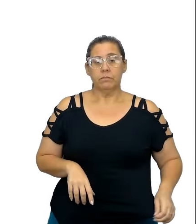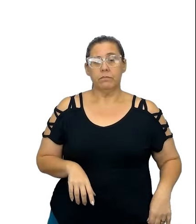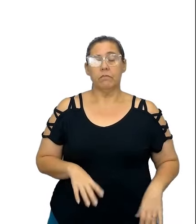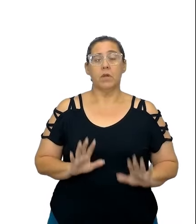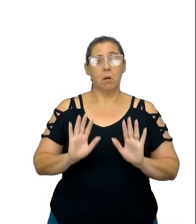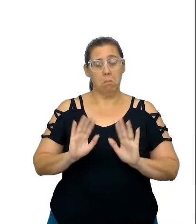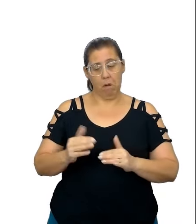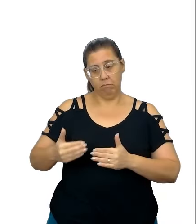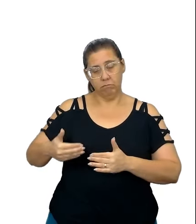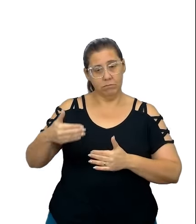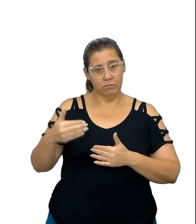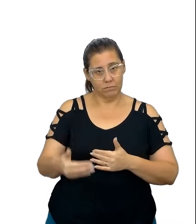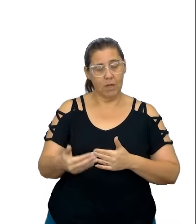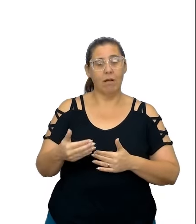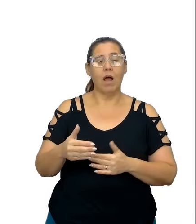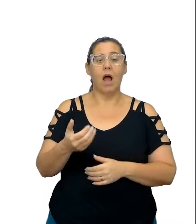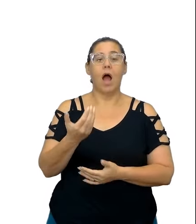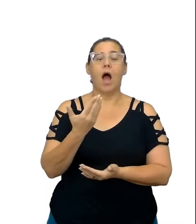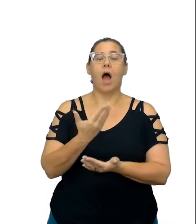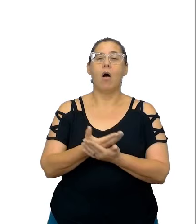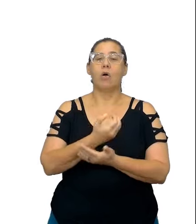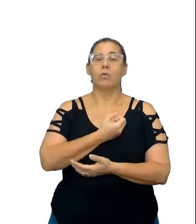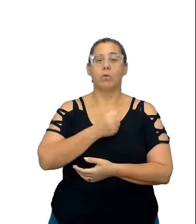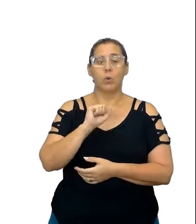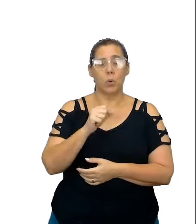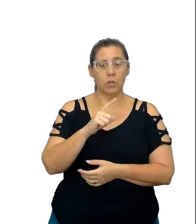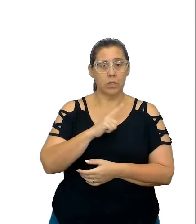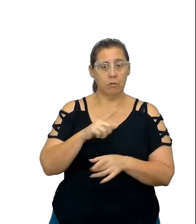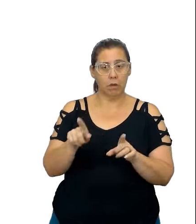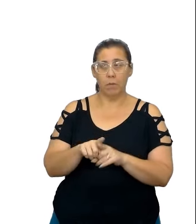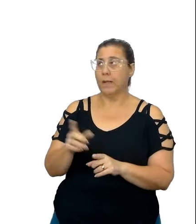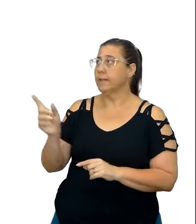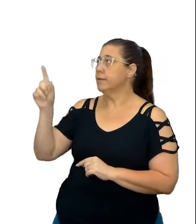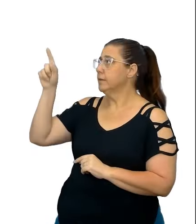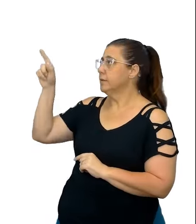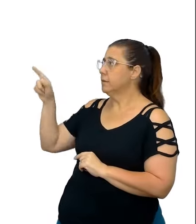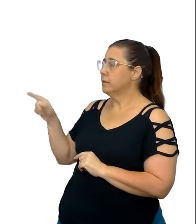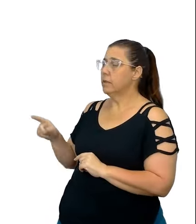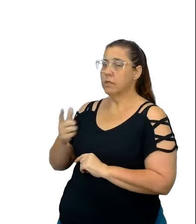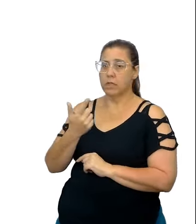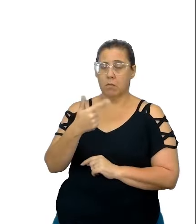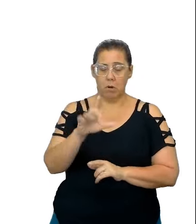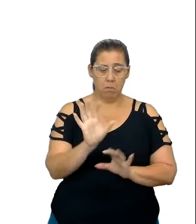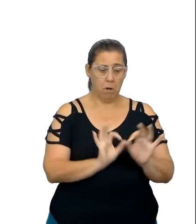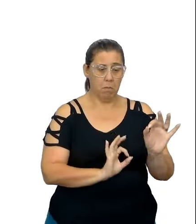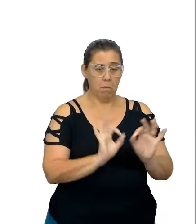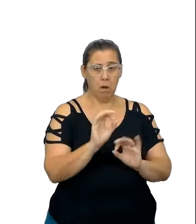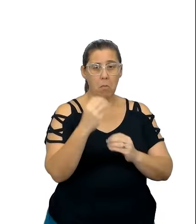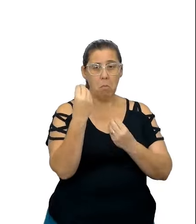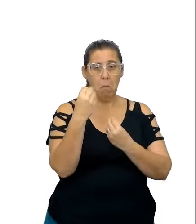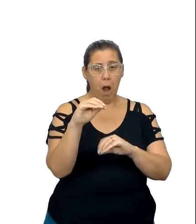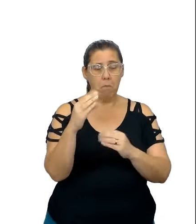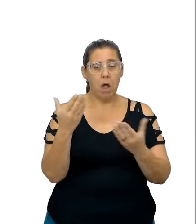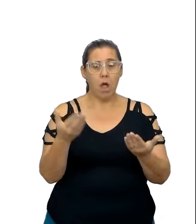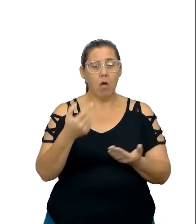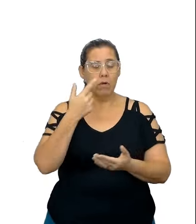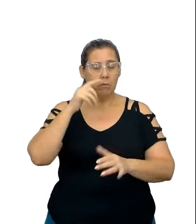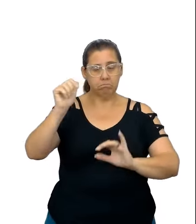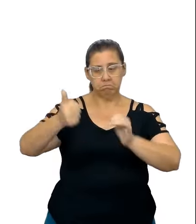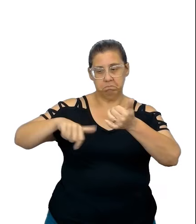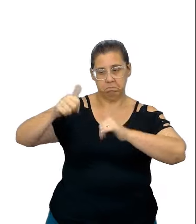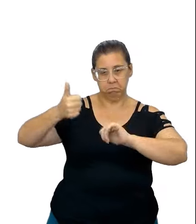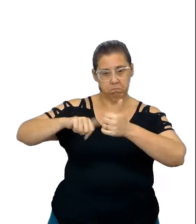Mais adiante, nessa aula 8, temos ali também, depois de produzir o meme, agora é o momento de fazer a